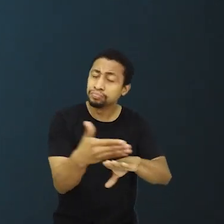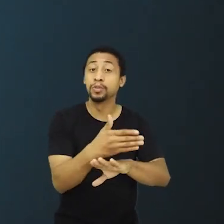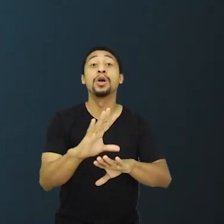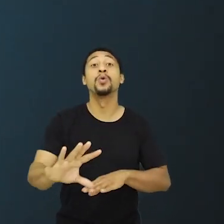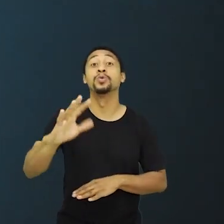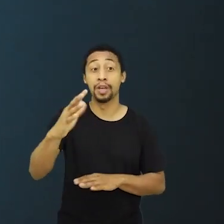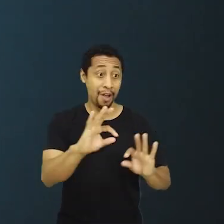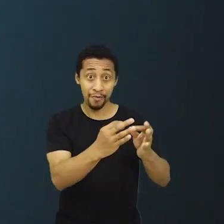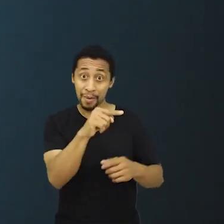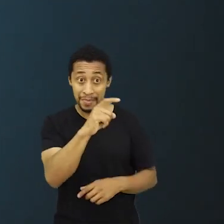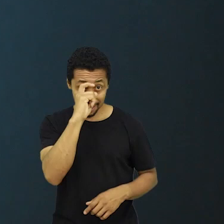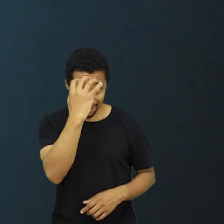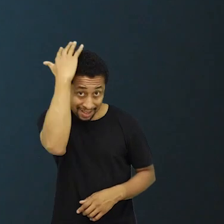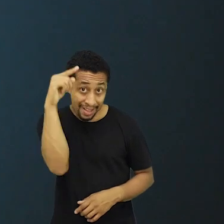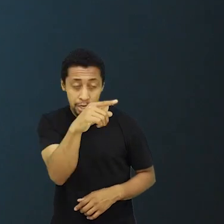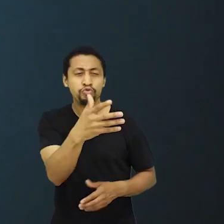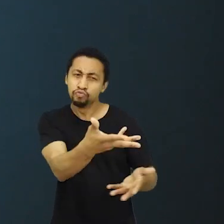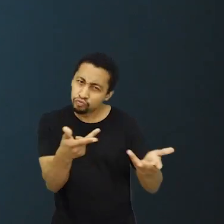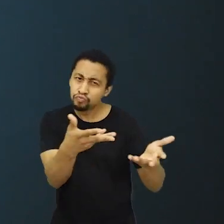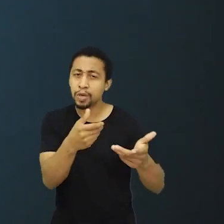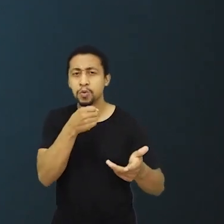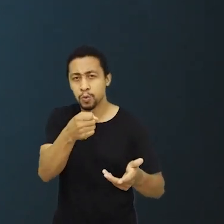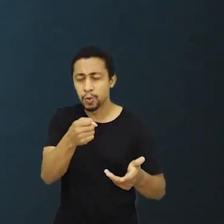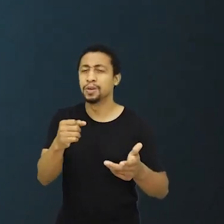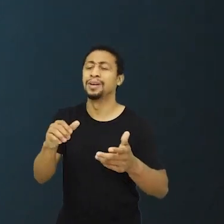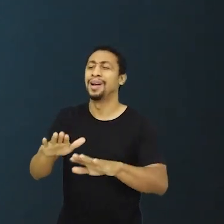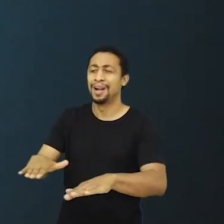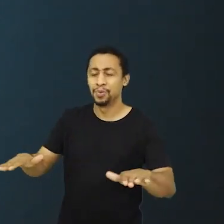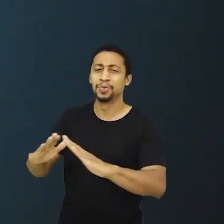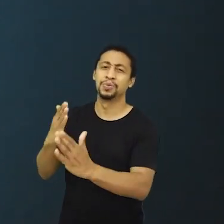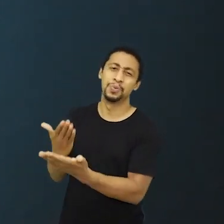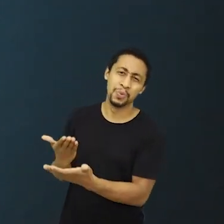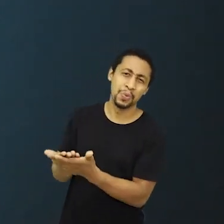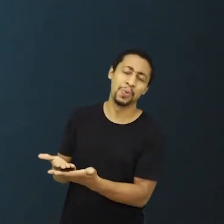por gente do Brasil inteiro, seja por aluno de escola, seja por jornalista, seja,